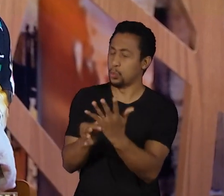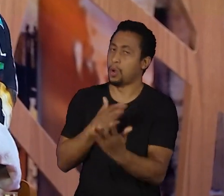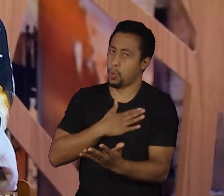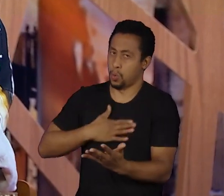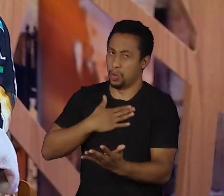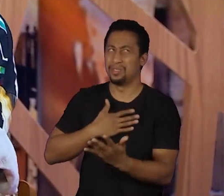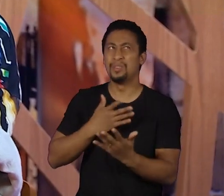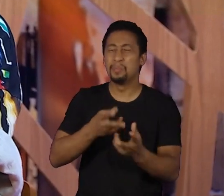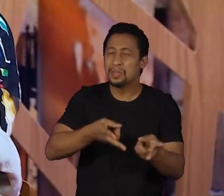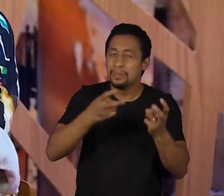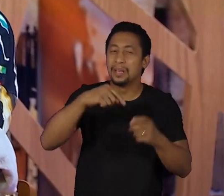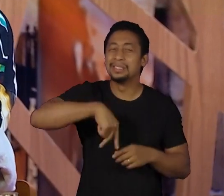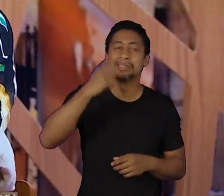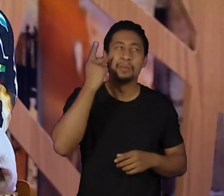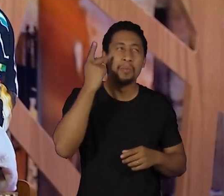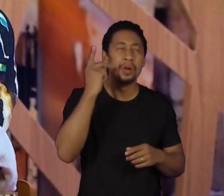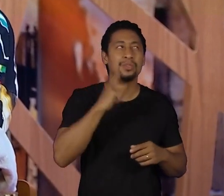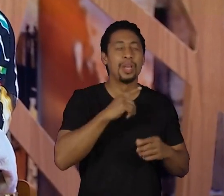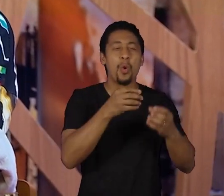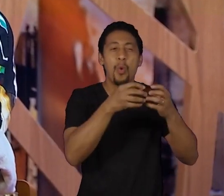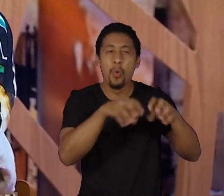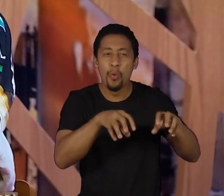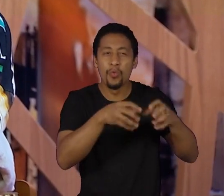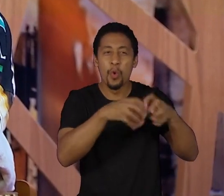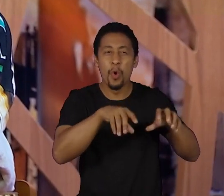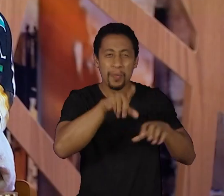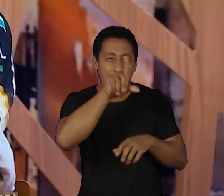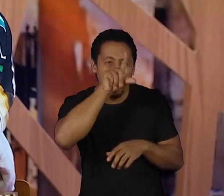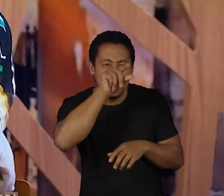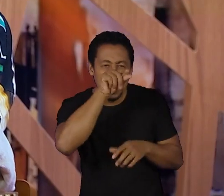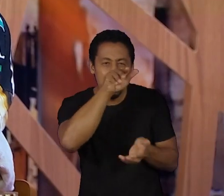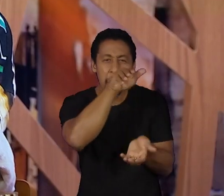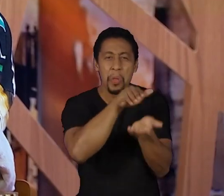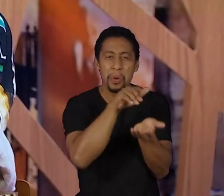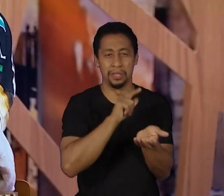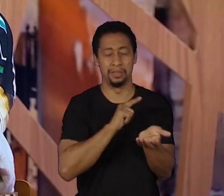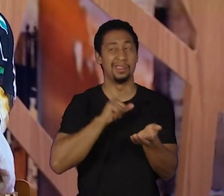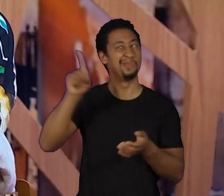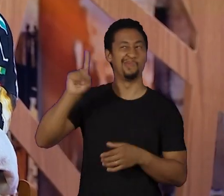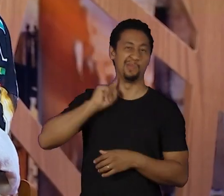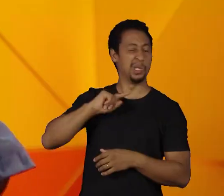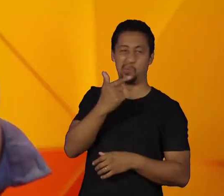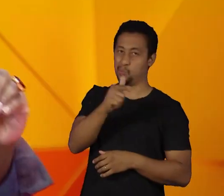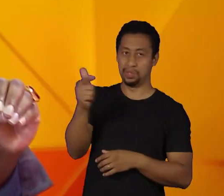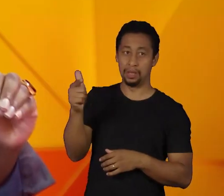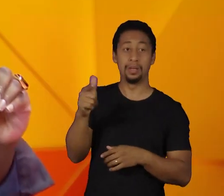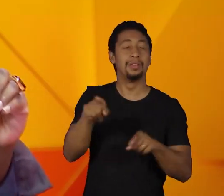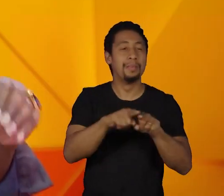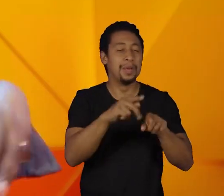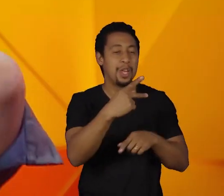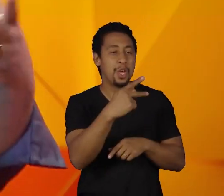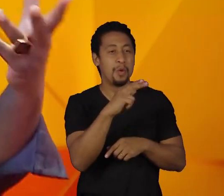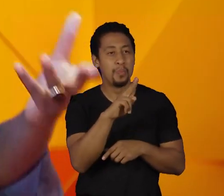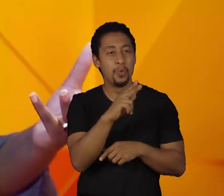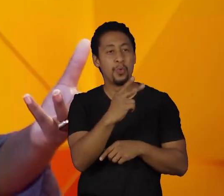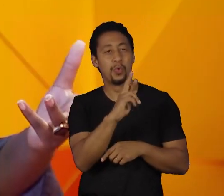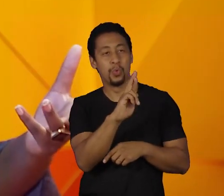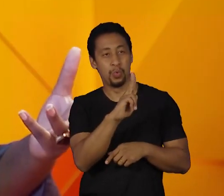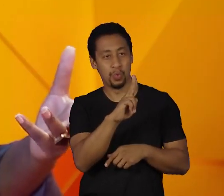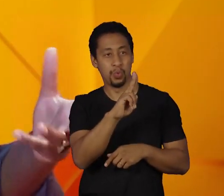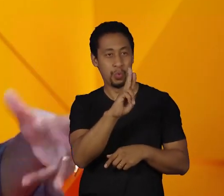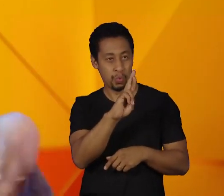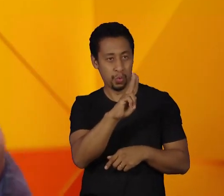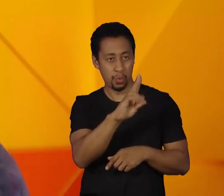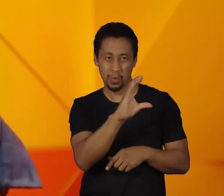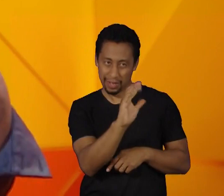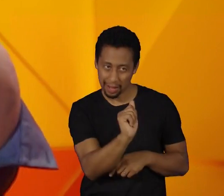de codorna, essas coisas que em Minas não que tem Minas muito. Não tem. Sim, pururuca. Leandro, e a gente mostrou aí durante